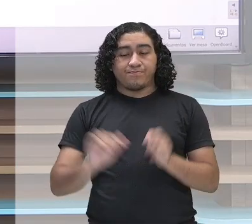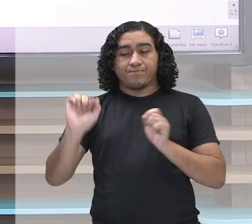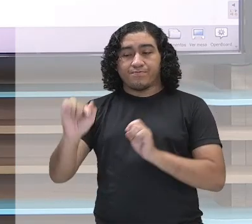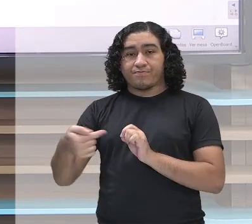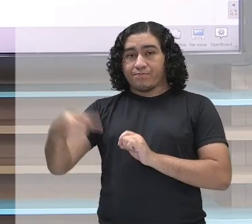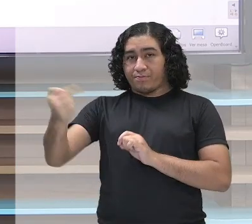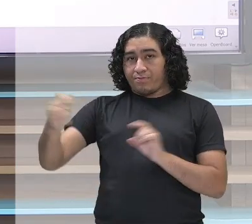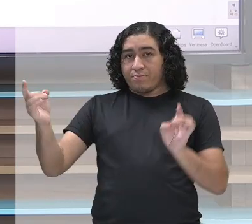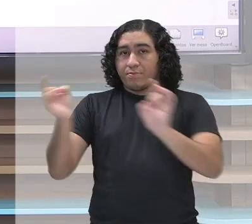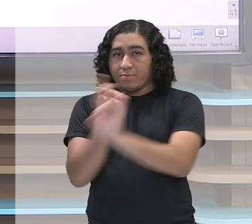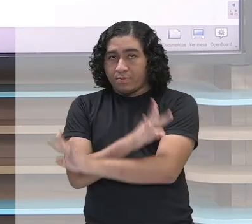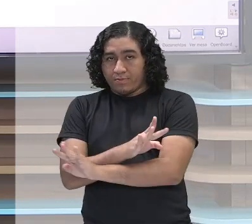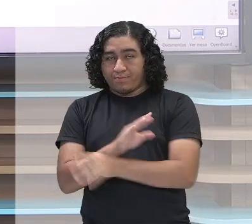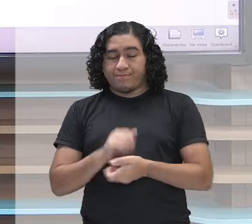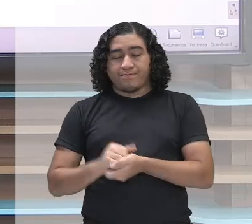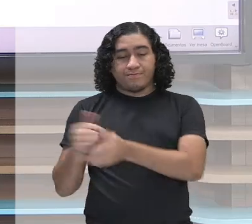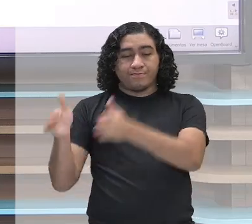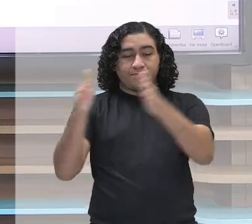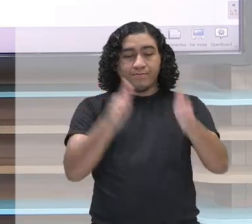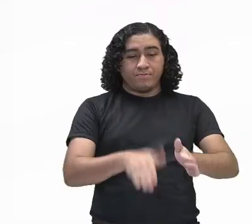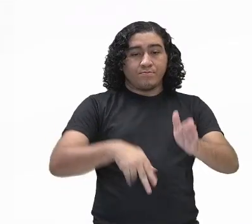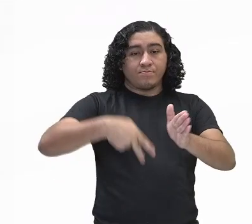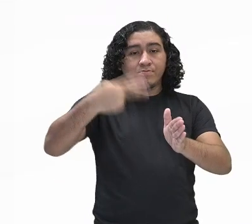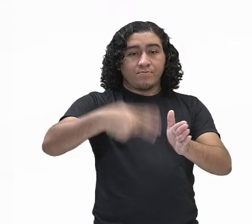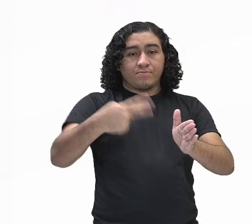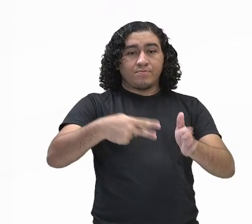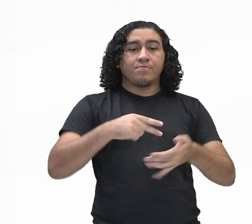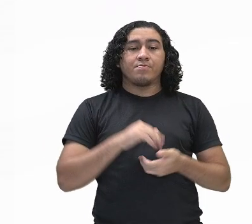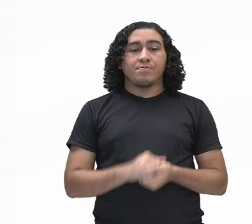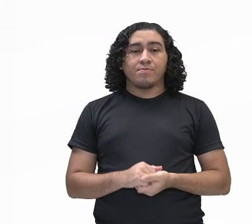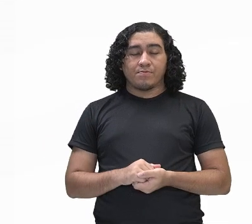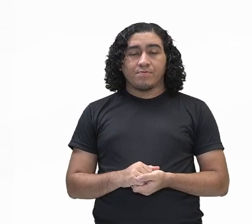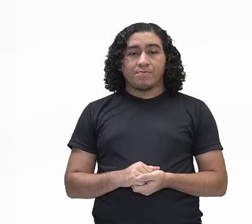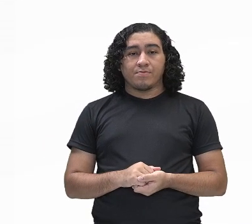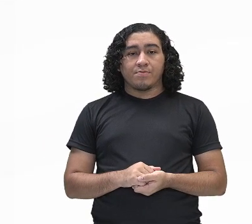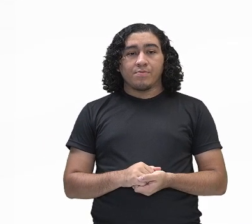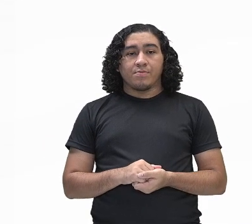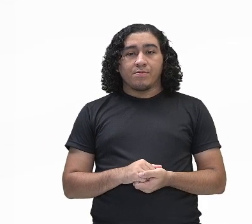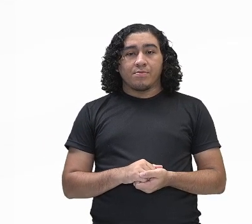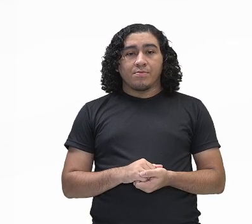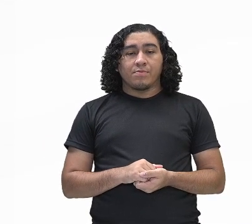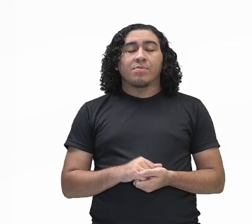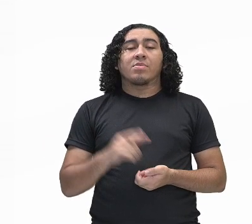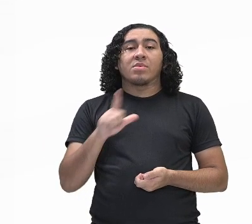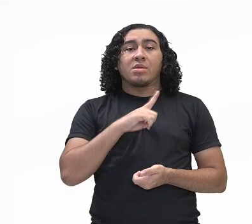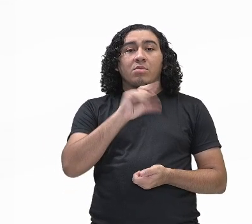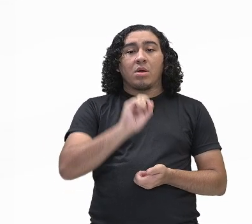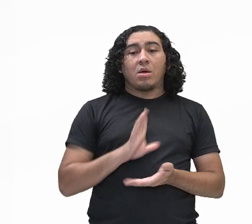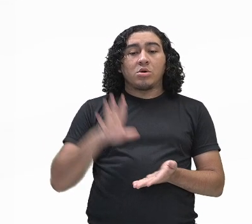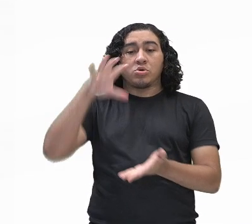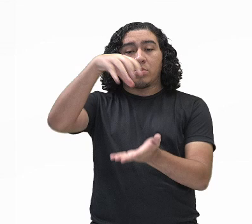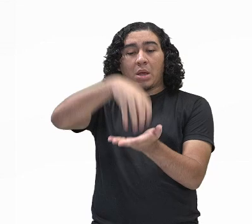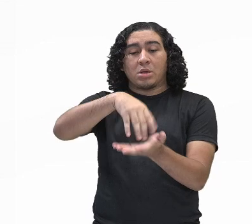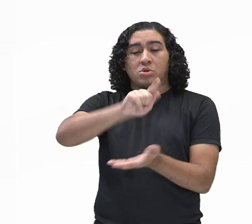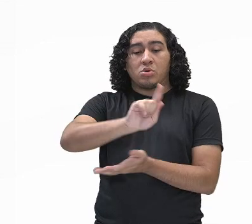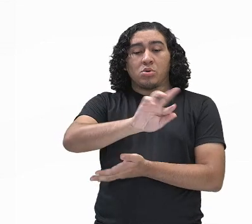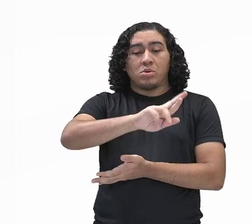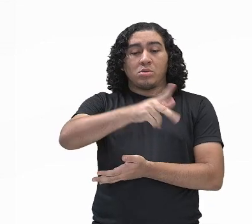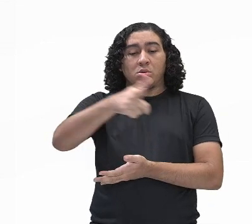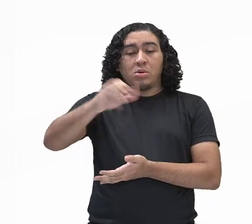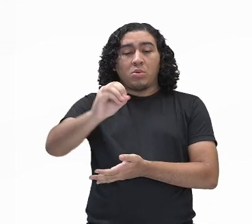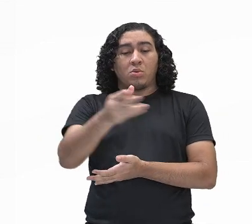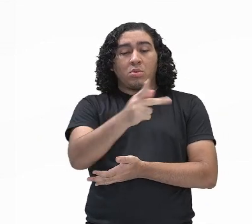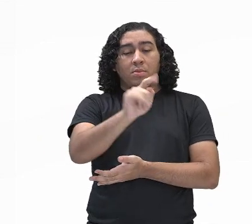de urbanização, a gente vai observar aí a Companhia do Grão-Pará e Maranhão. Lembra que eu falei lá